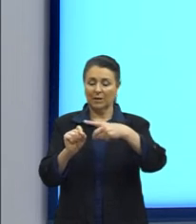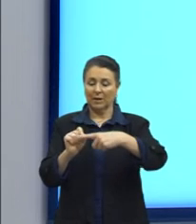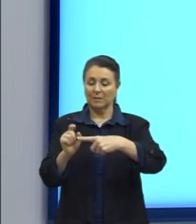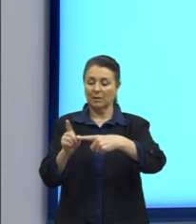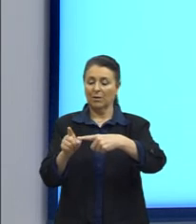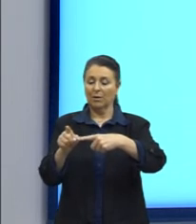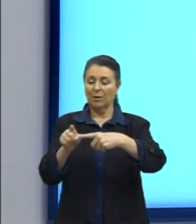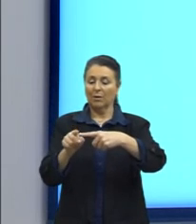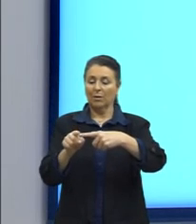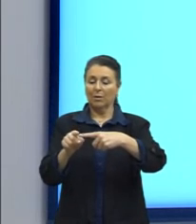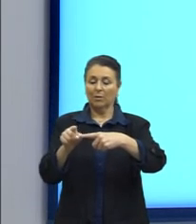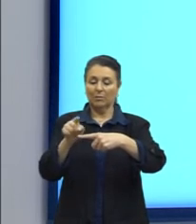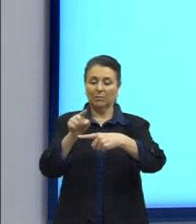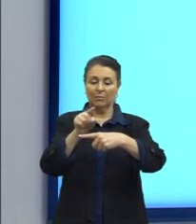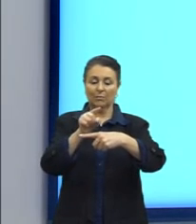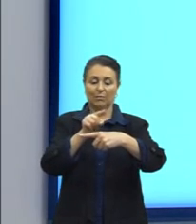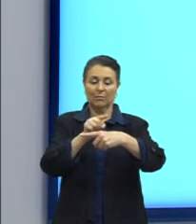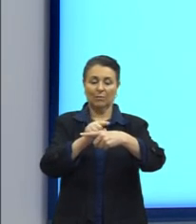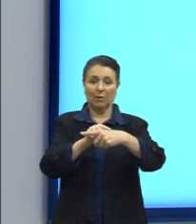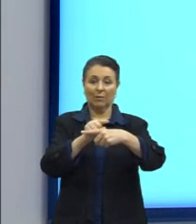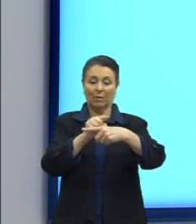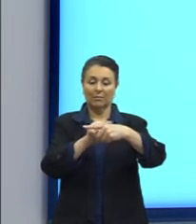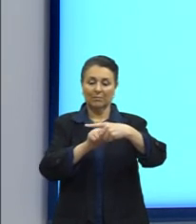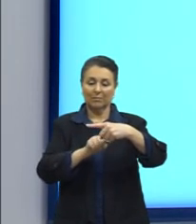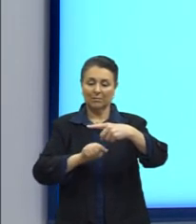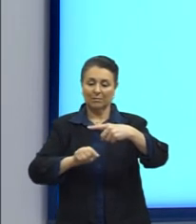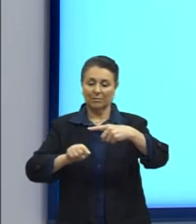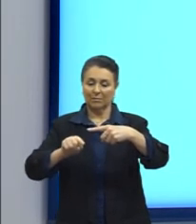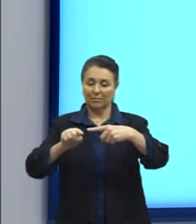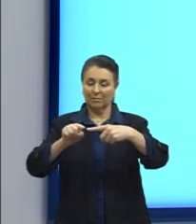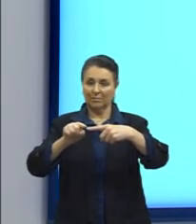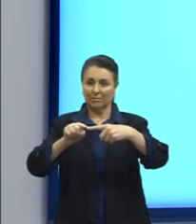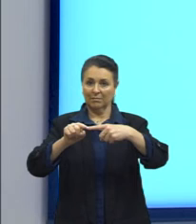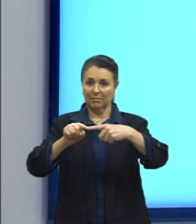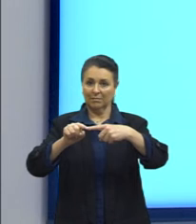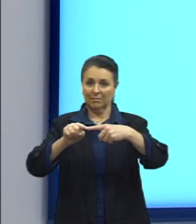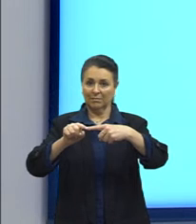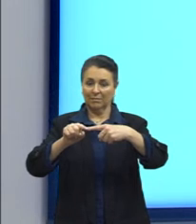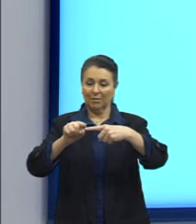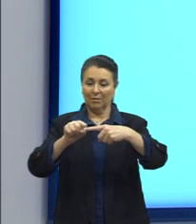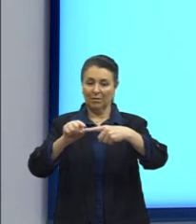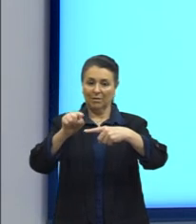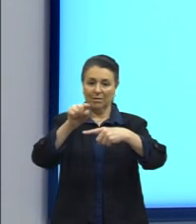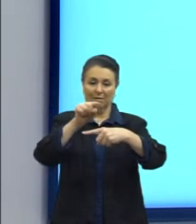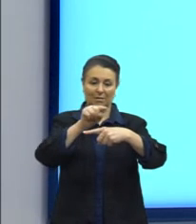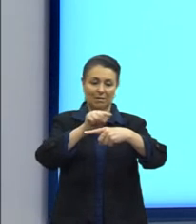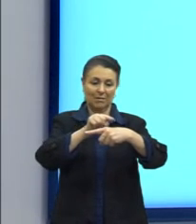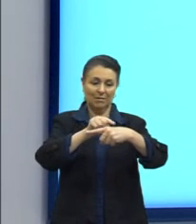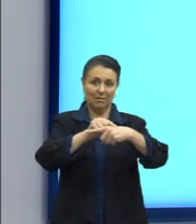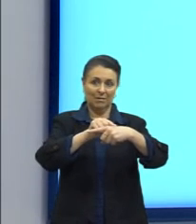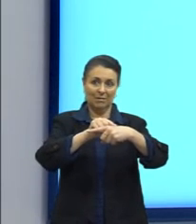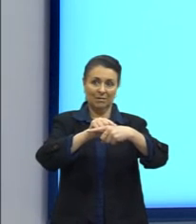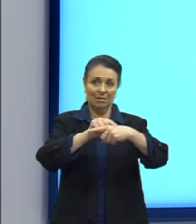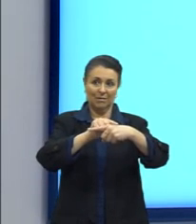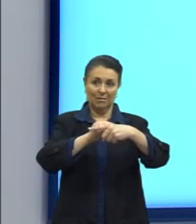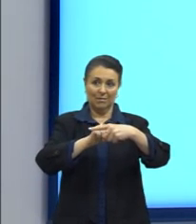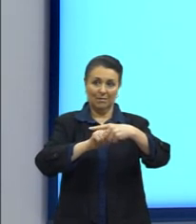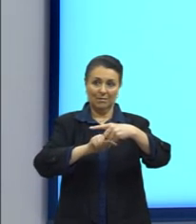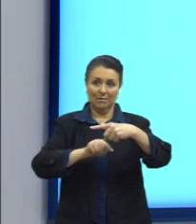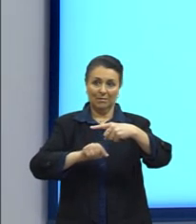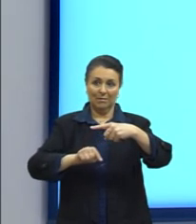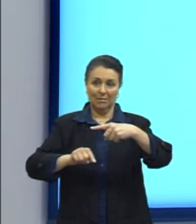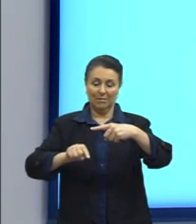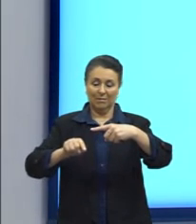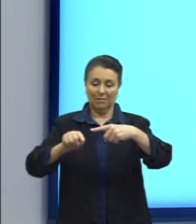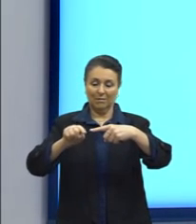completa né até na verdade até essa quase finalzinho né ainda não é o final a gente vai ter 270